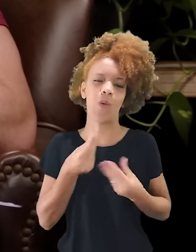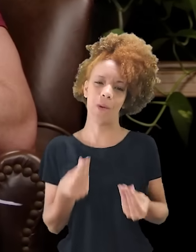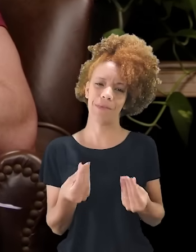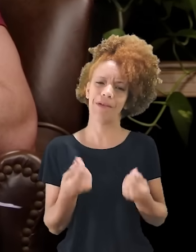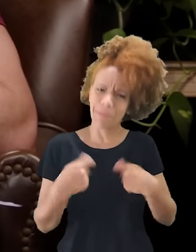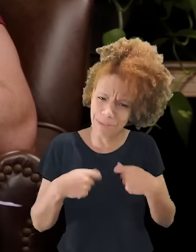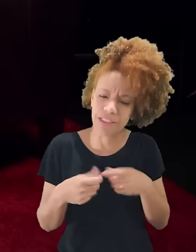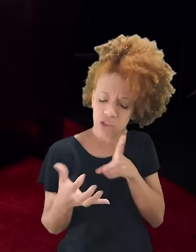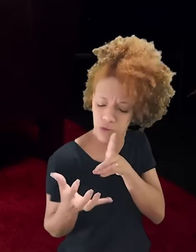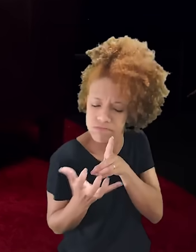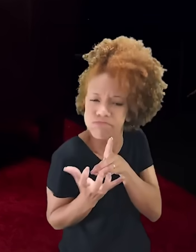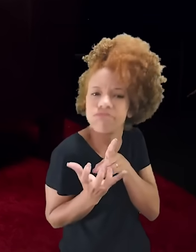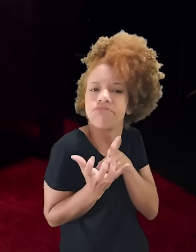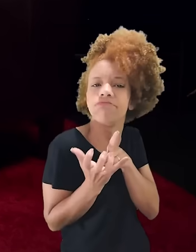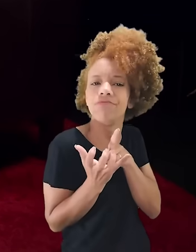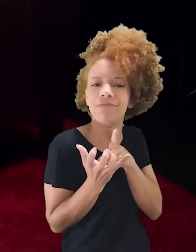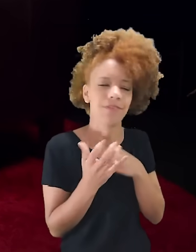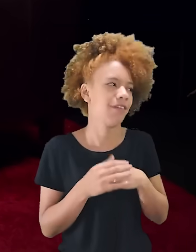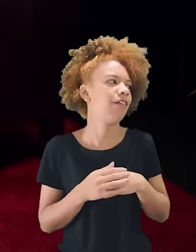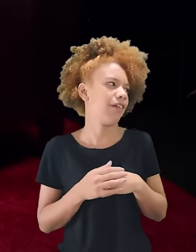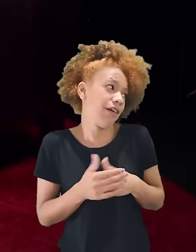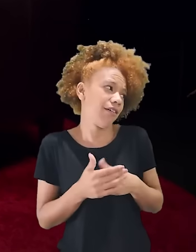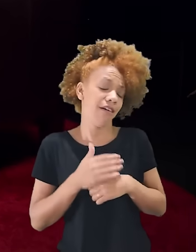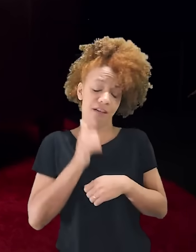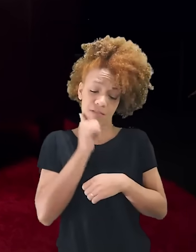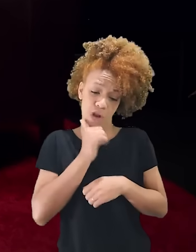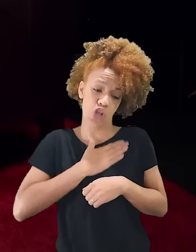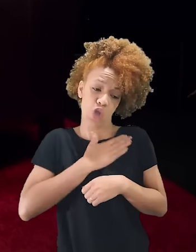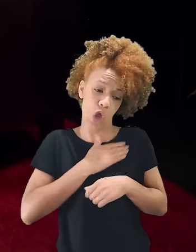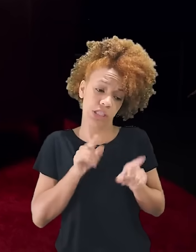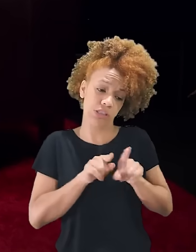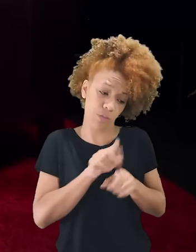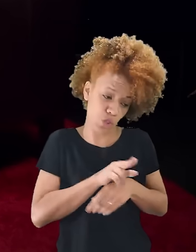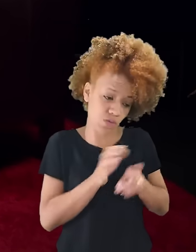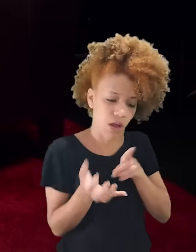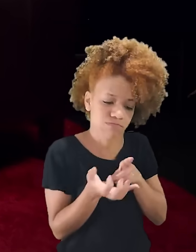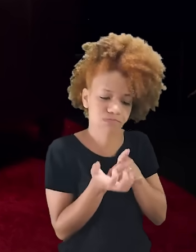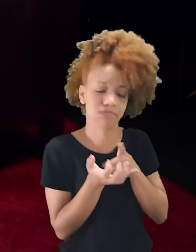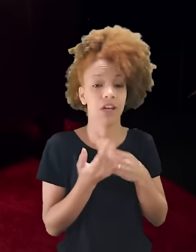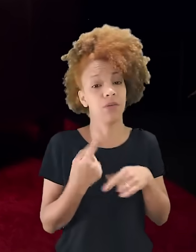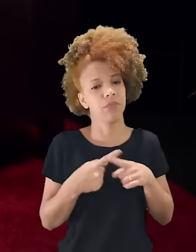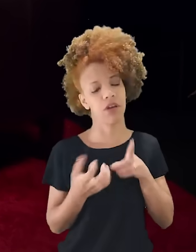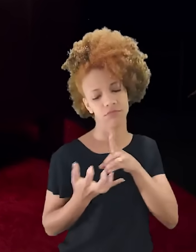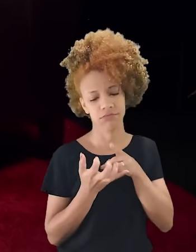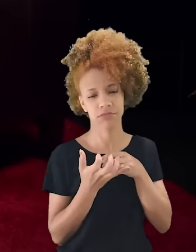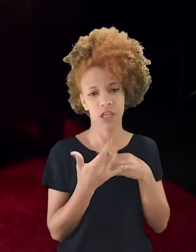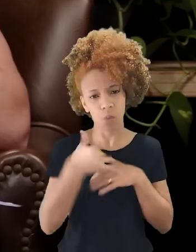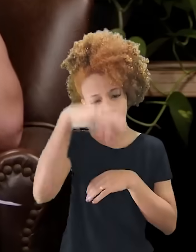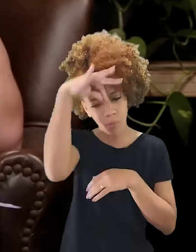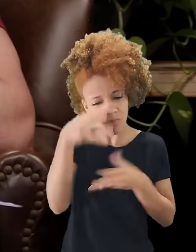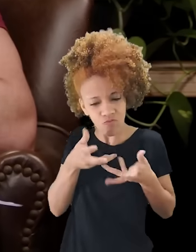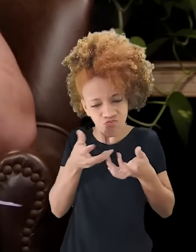uma abraçada e vou falar muitas mulheres gostam de botar a cueca porque às vezes para elas é mais confortável Então já coloca da dá uma abraçada também